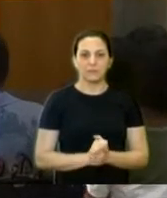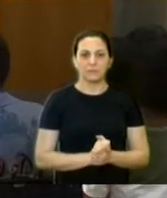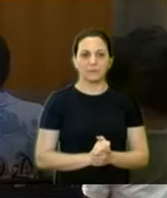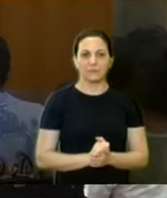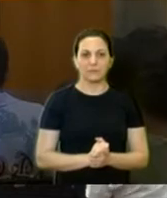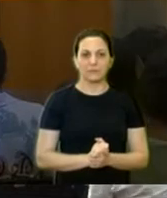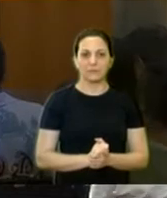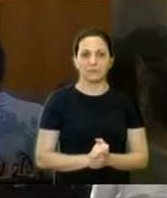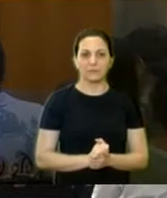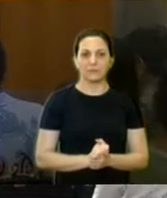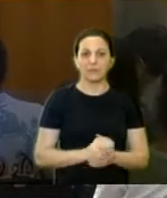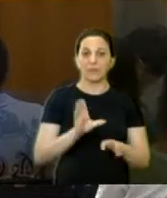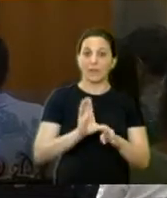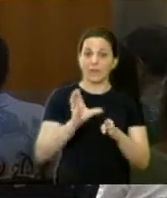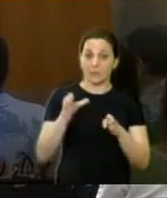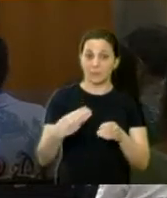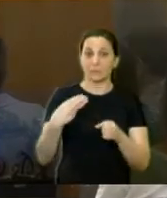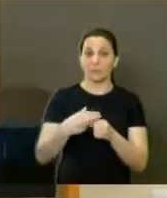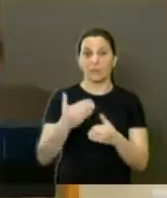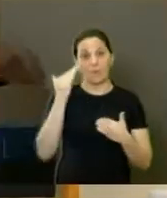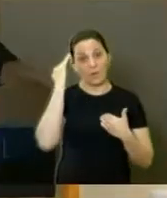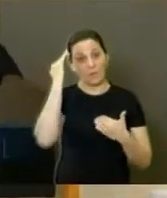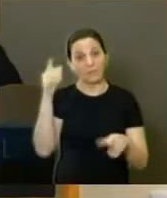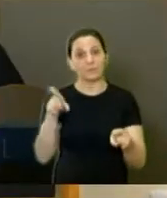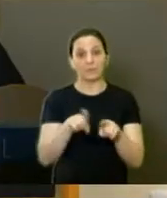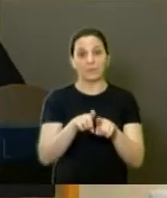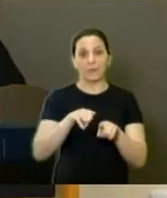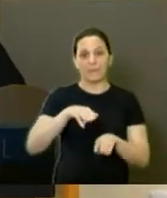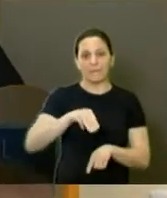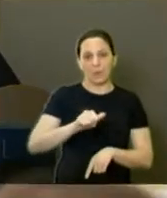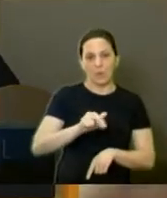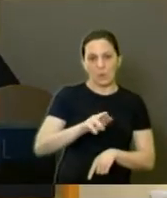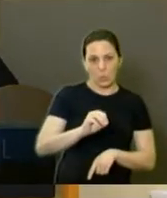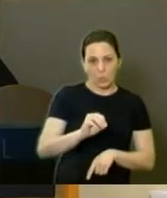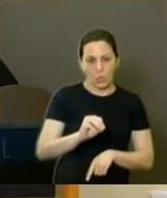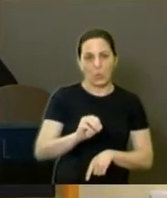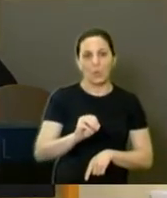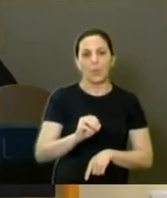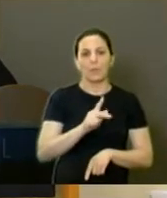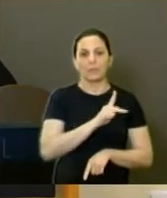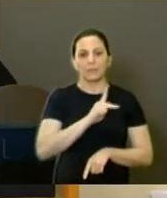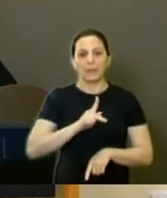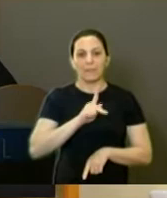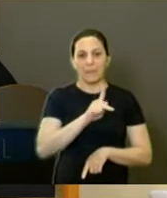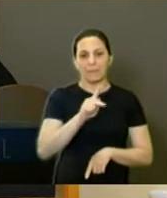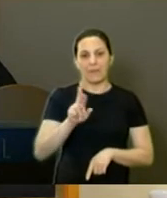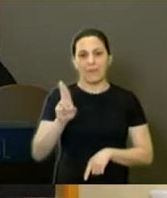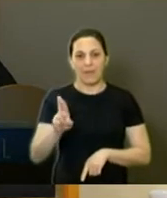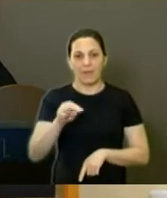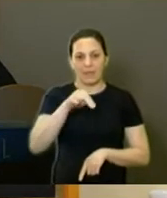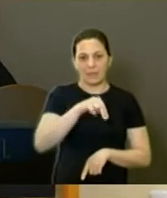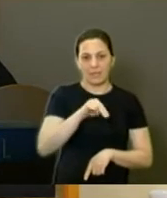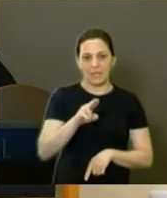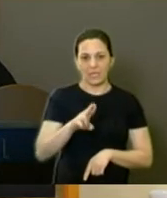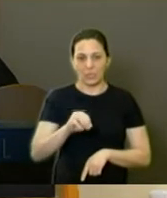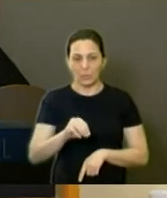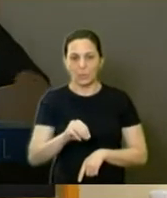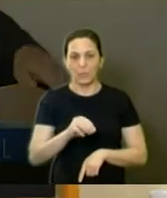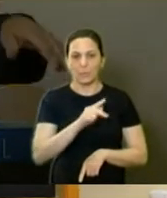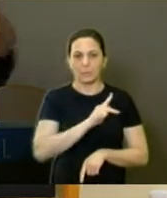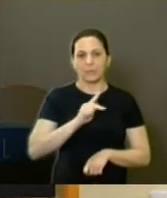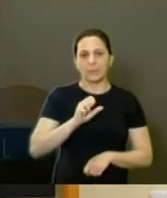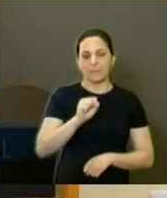A Câmara Municipal agradece também a presença de Mauro Bianco, presidente do PPL, Nino Mengatti, presidente do